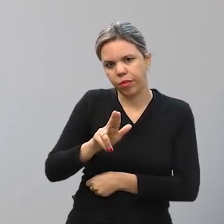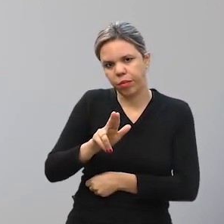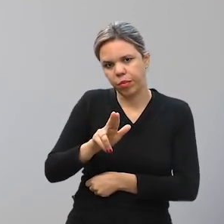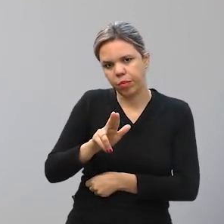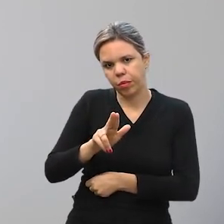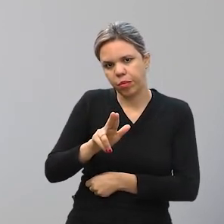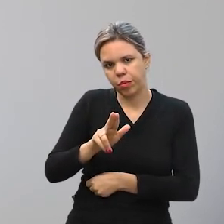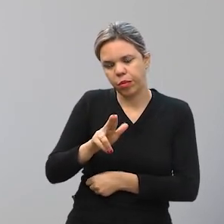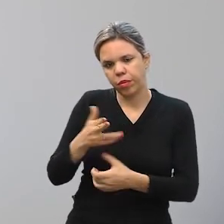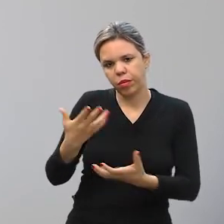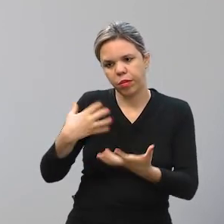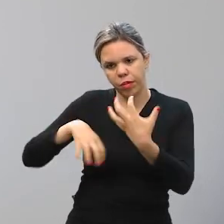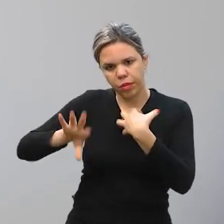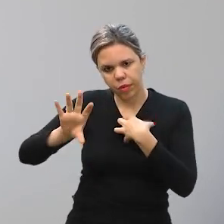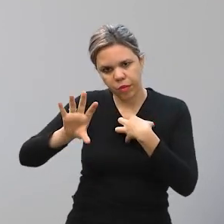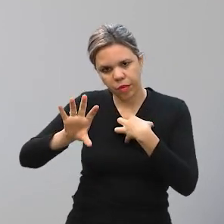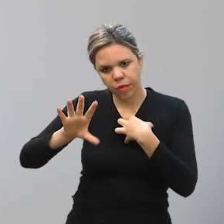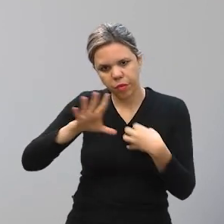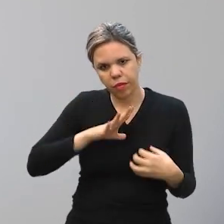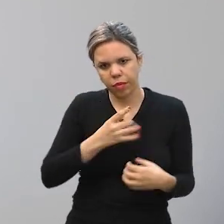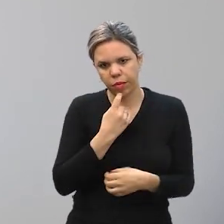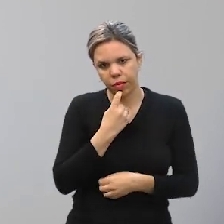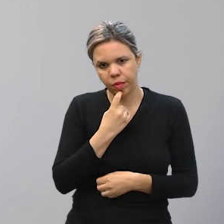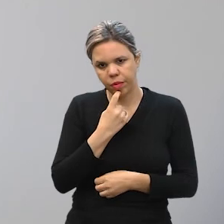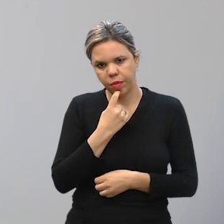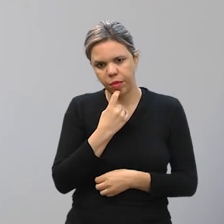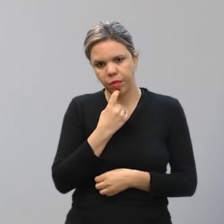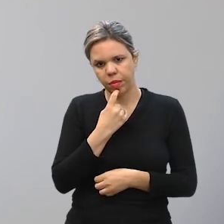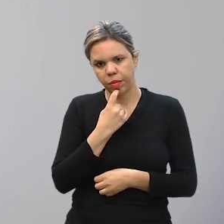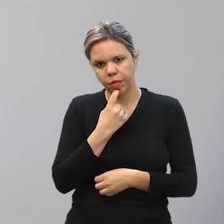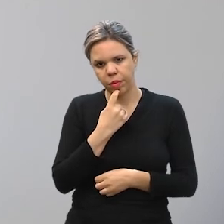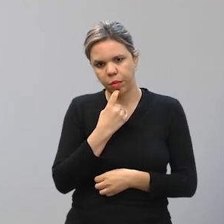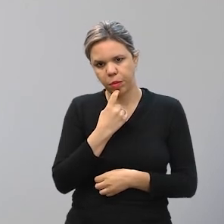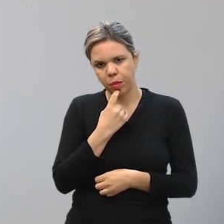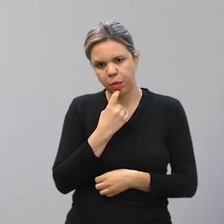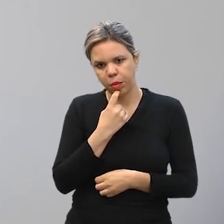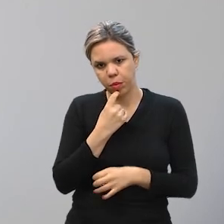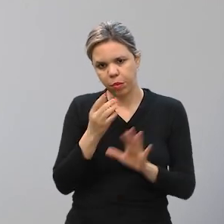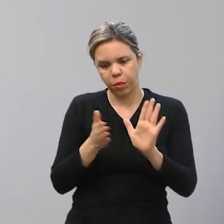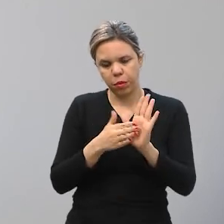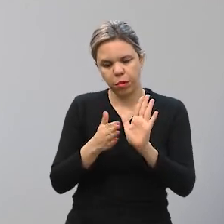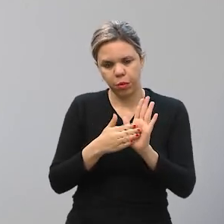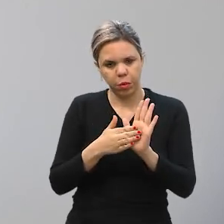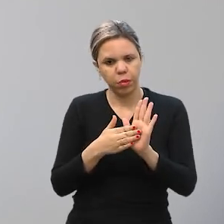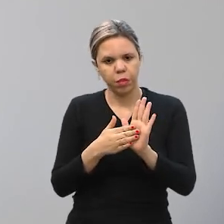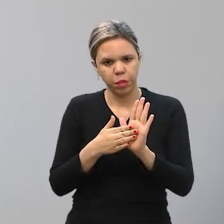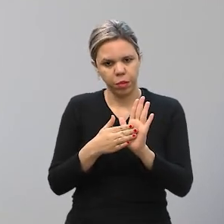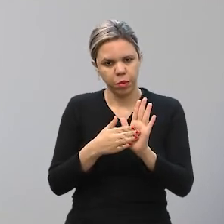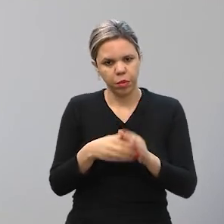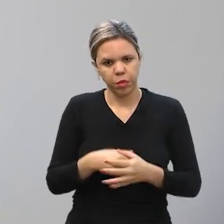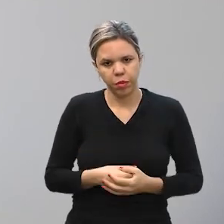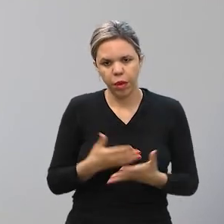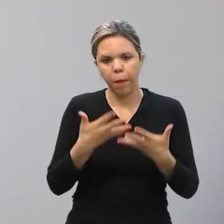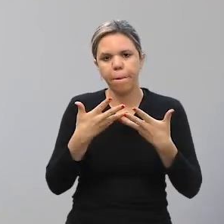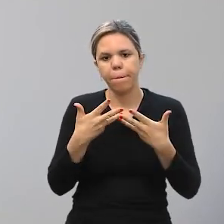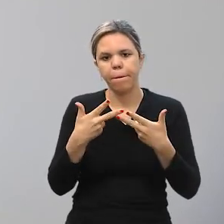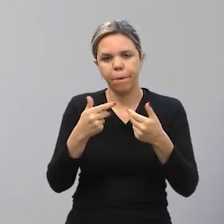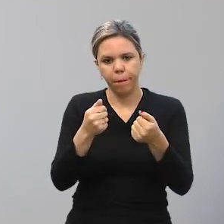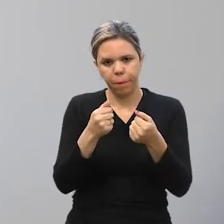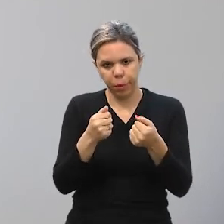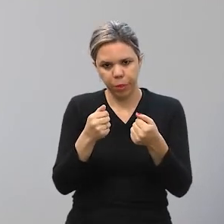entre a solidariedade da cidade de Campinas, com um propósito,